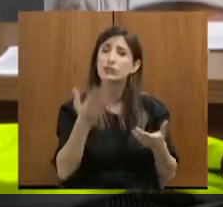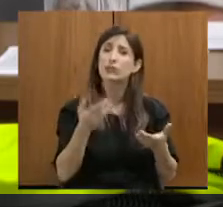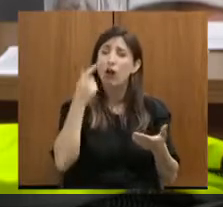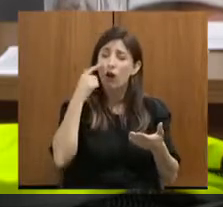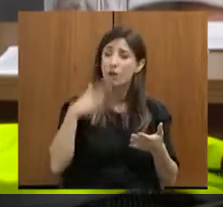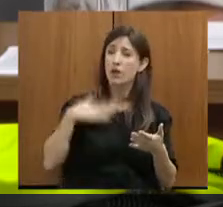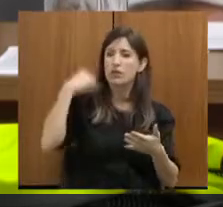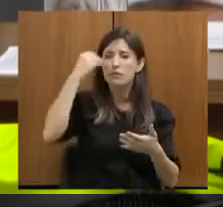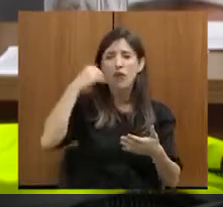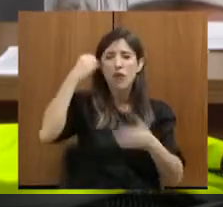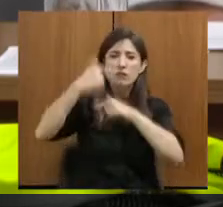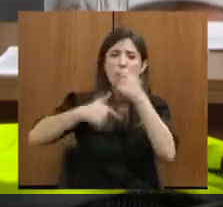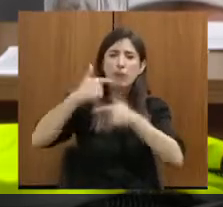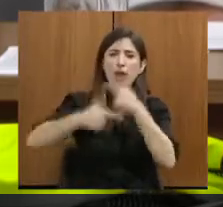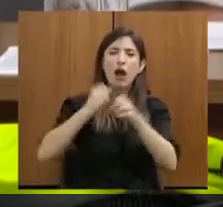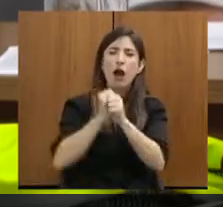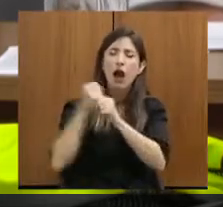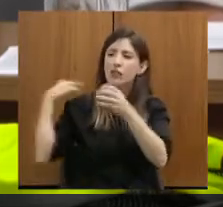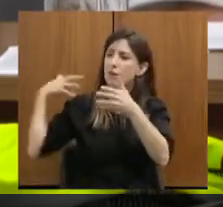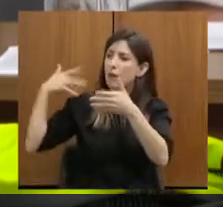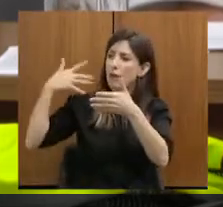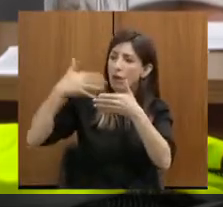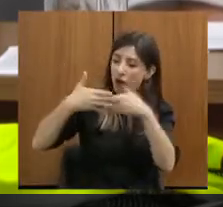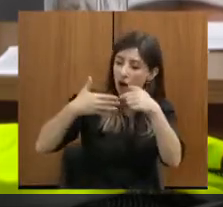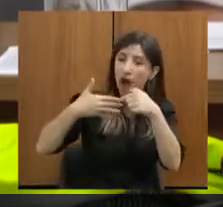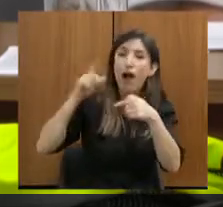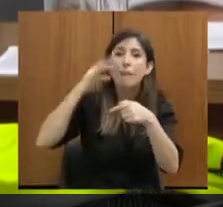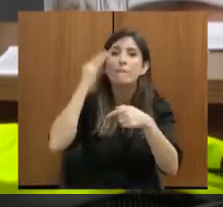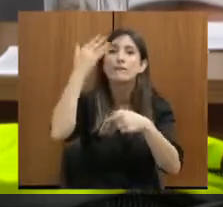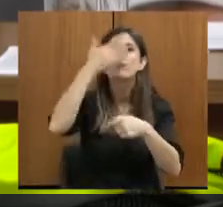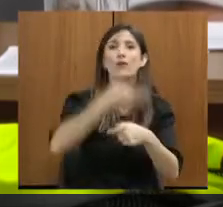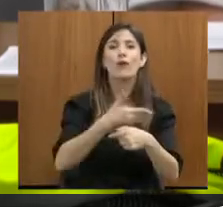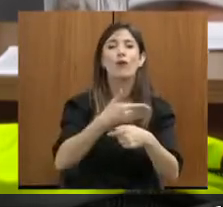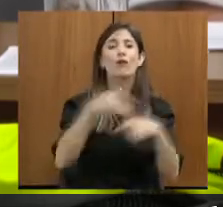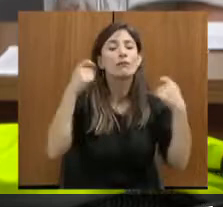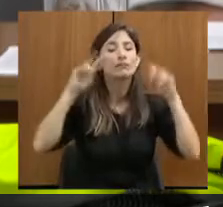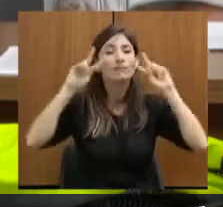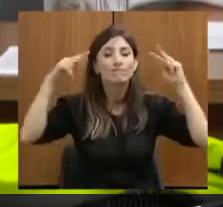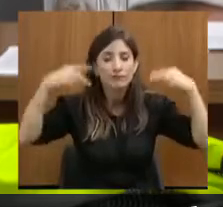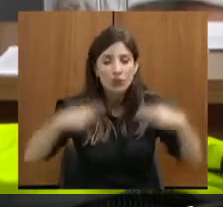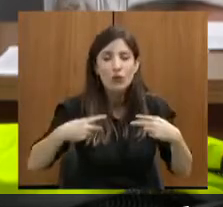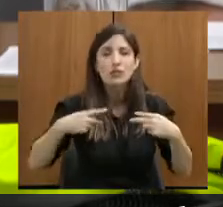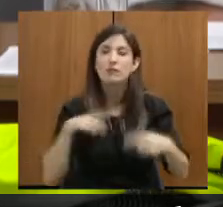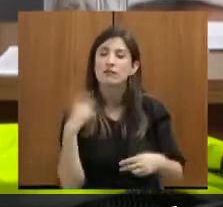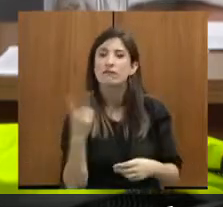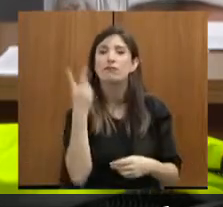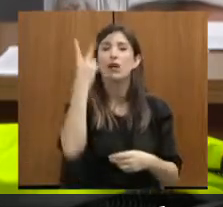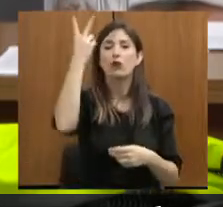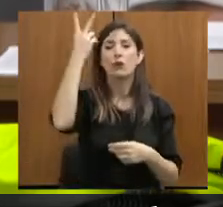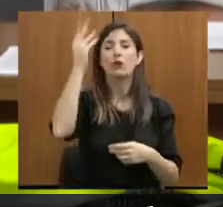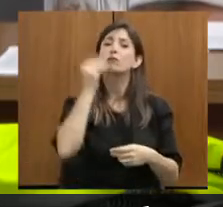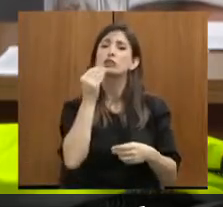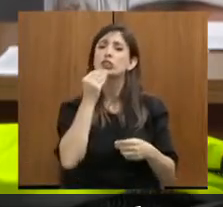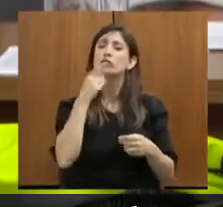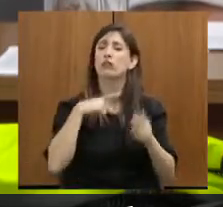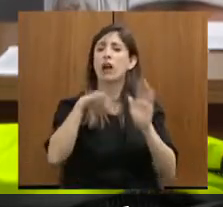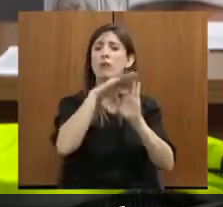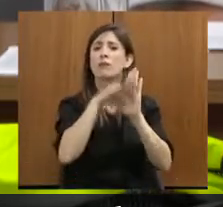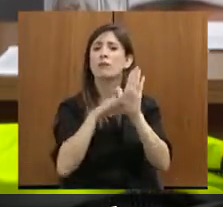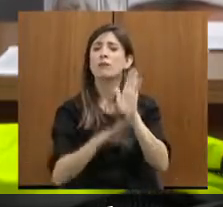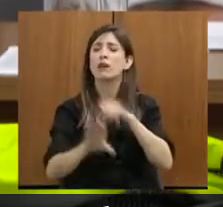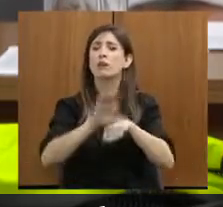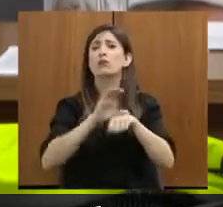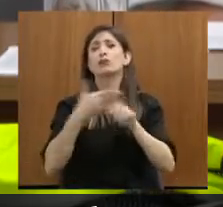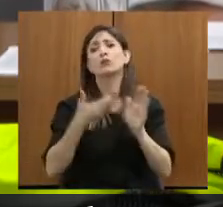comprovar o que é que eu sou e aquele tivesse realmente valor legal dentro da Constituição Por que que tem que